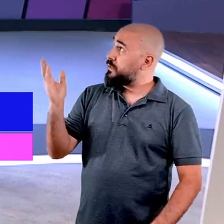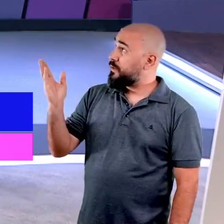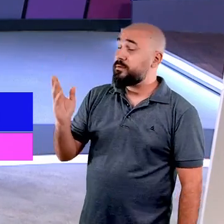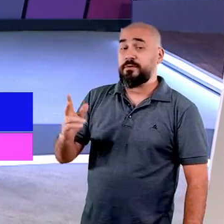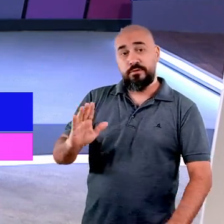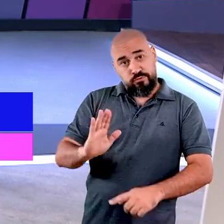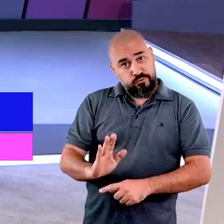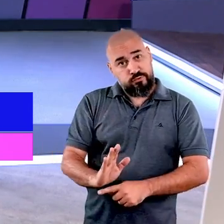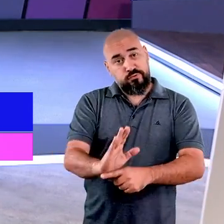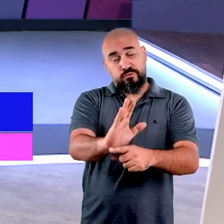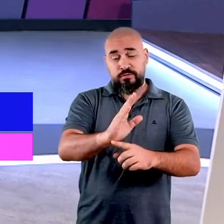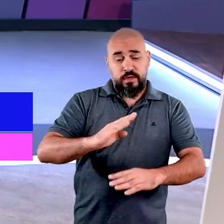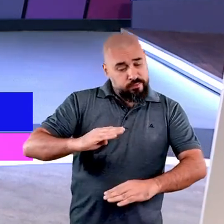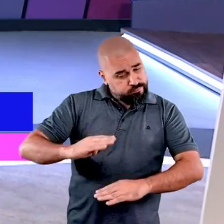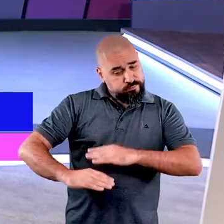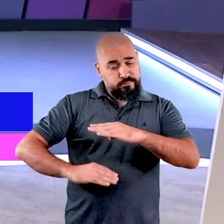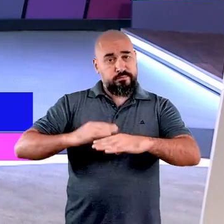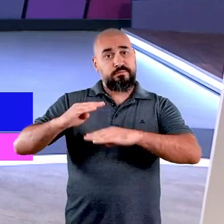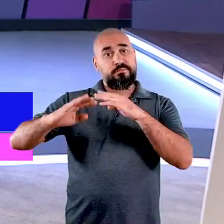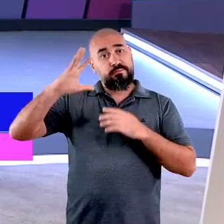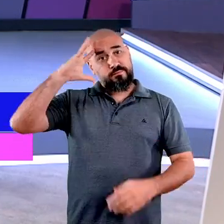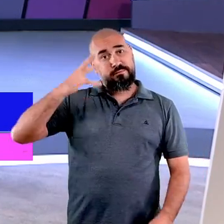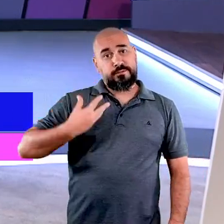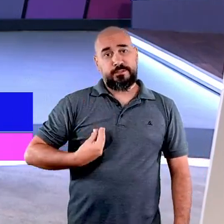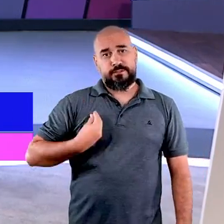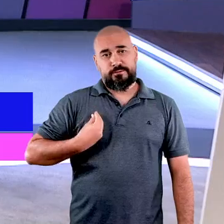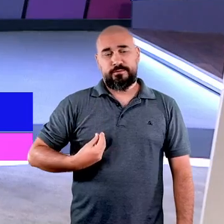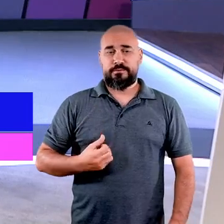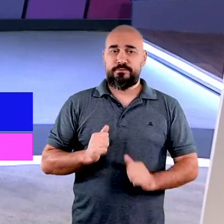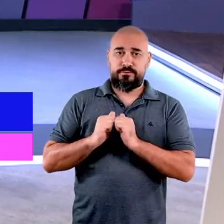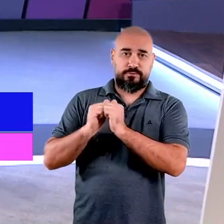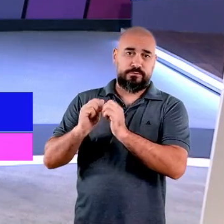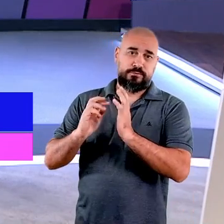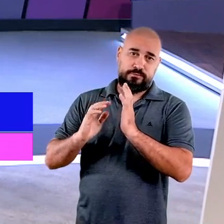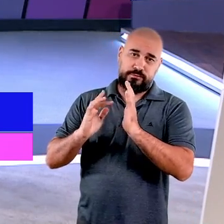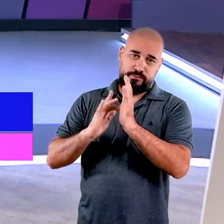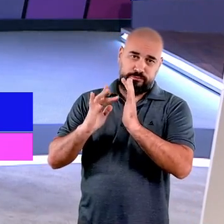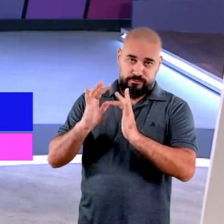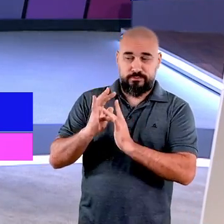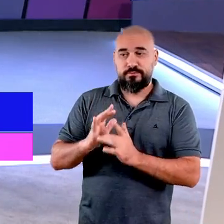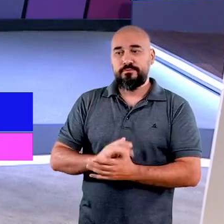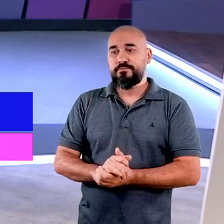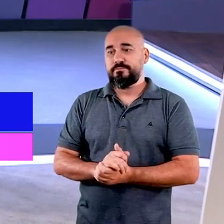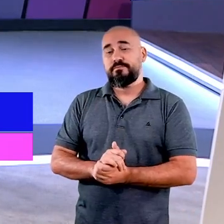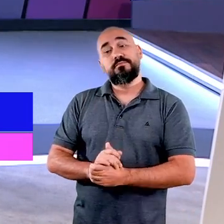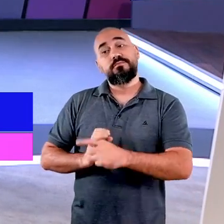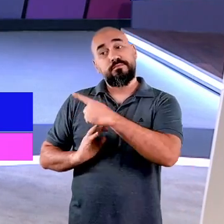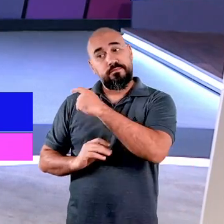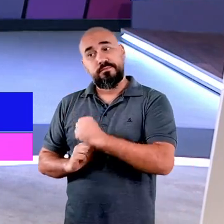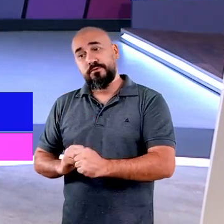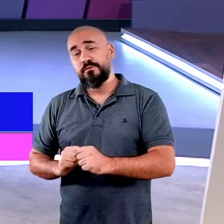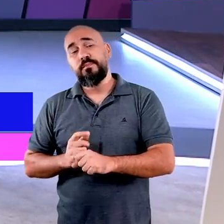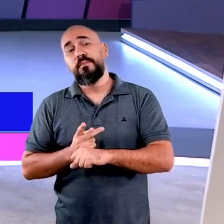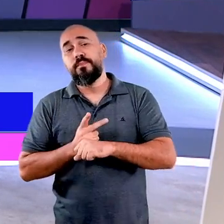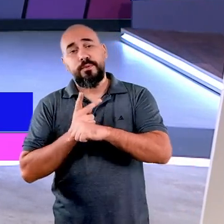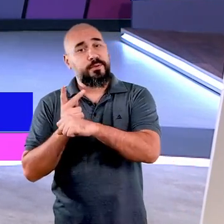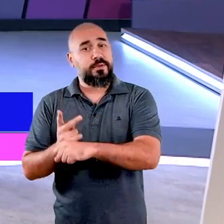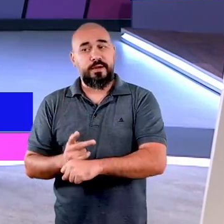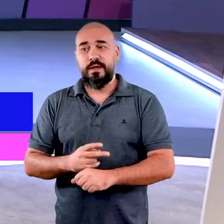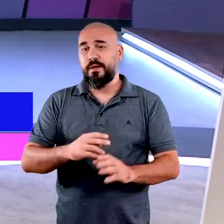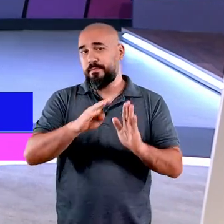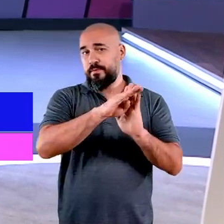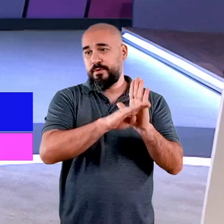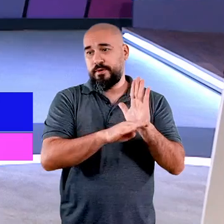materiais que vão lhe ajudar em sua jornada com o Senhor. Então você vai lá no NT Play, você pode procurar aqui